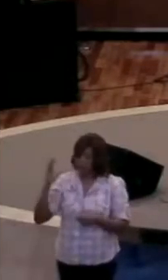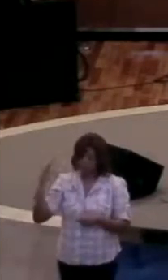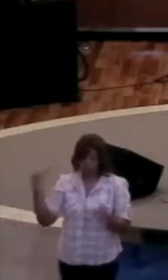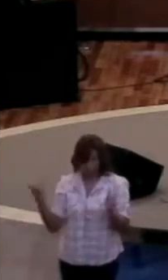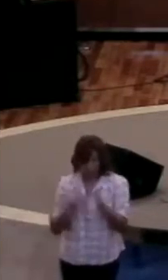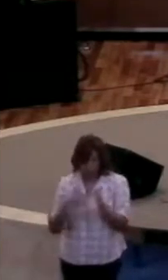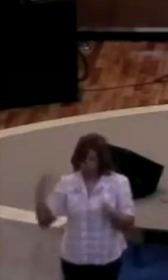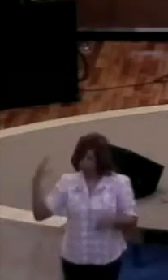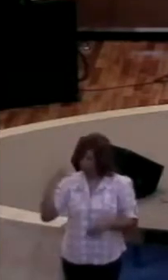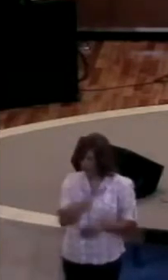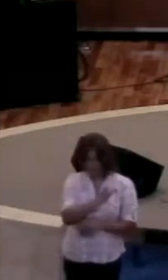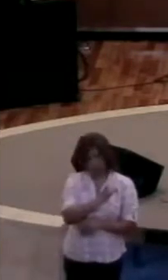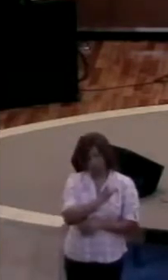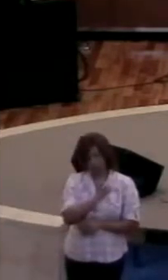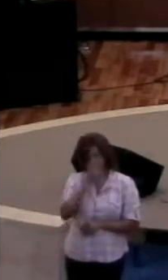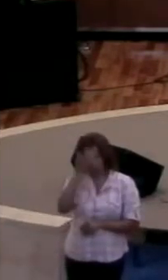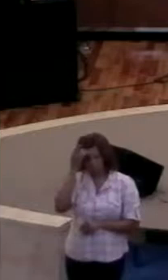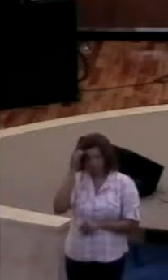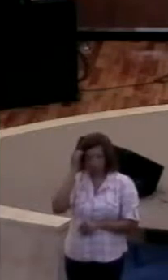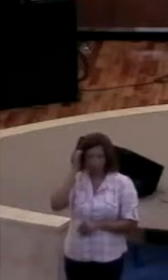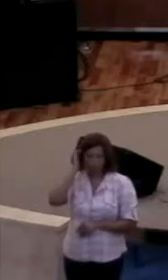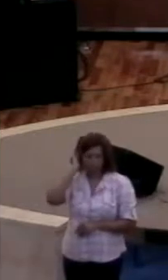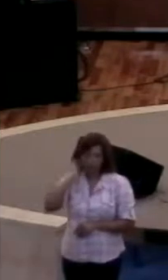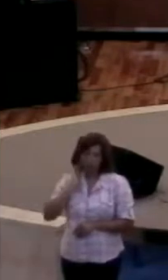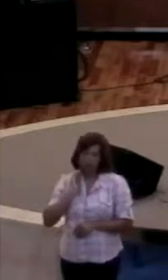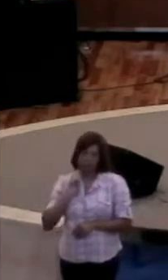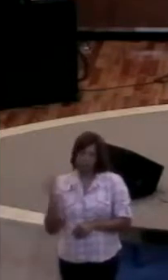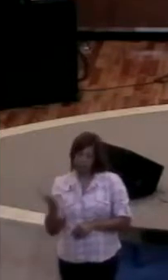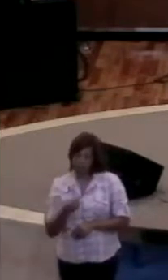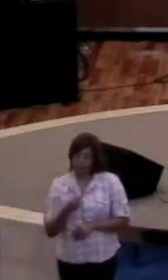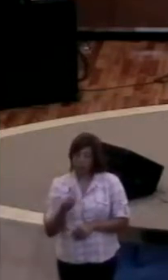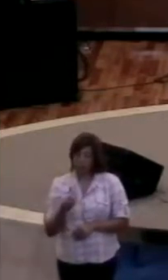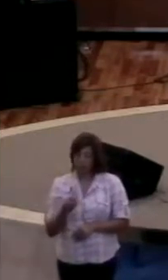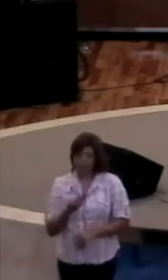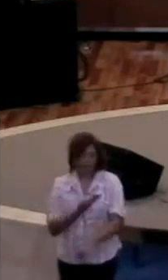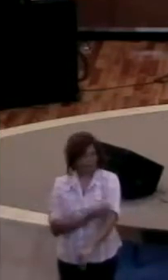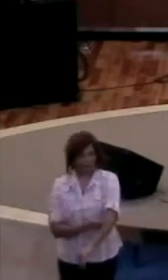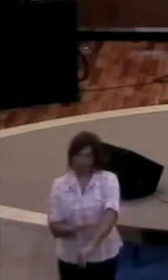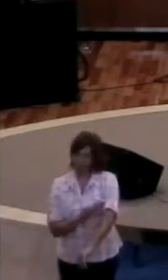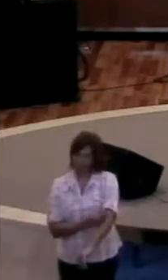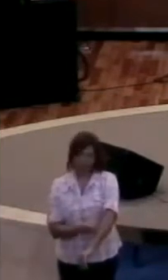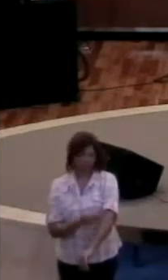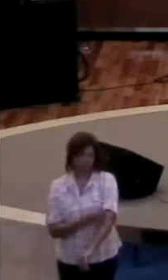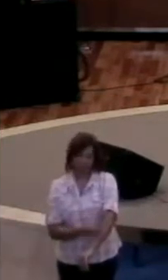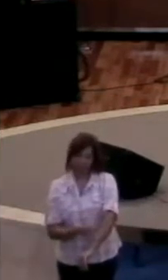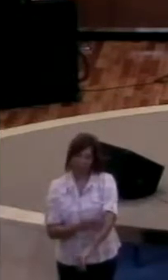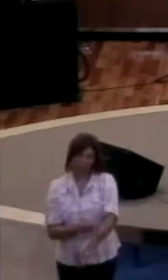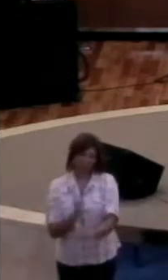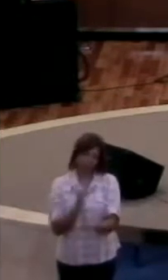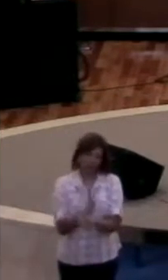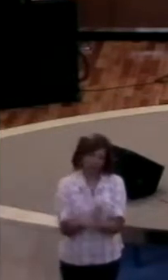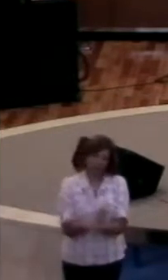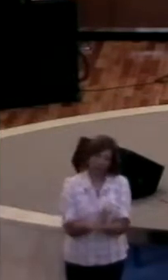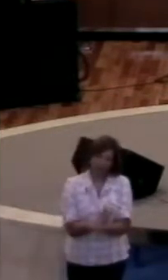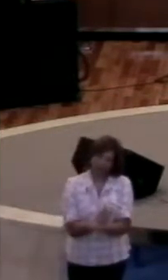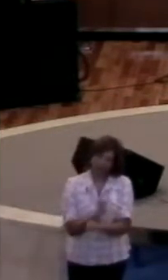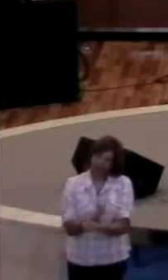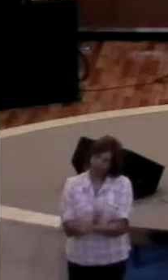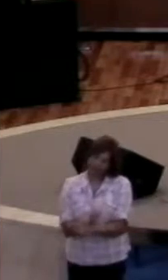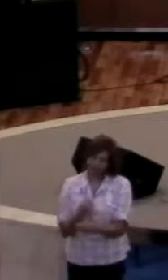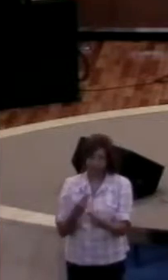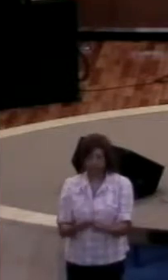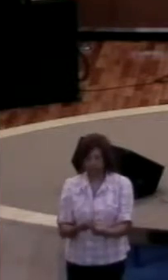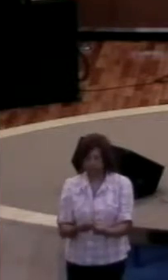não estamos mais acostumados e nem queremos acostumar a esperar. Não, não podemos esperar não. Por isso nós somos